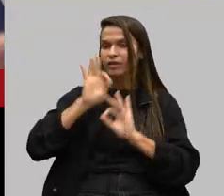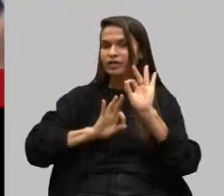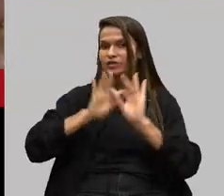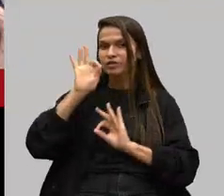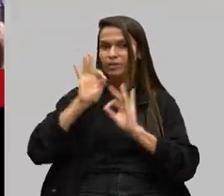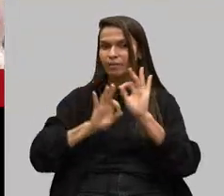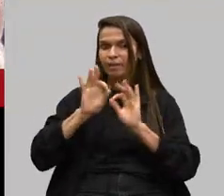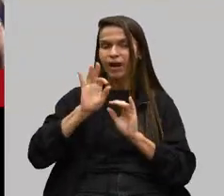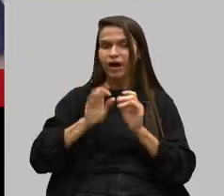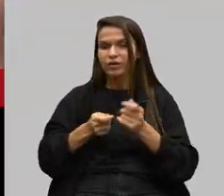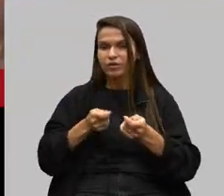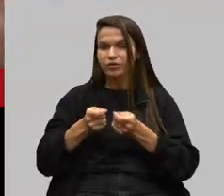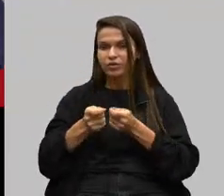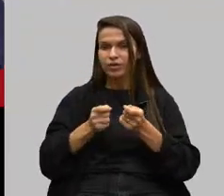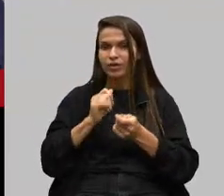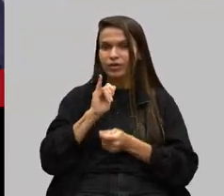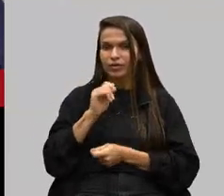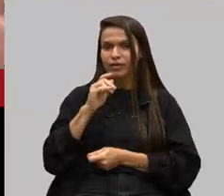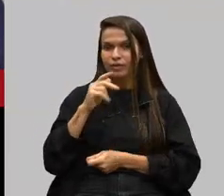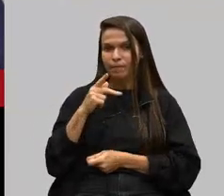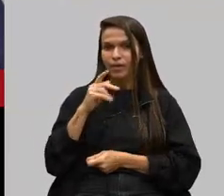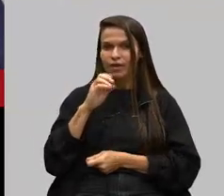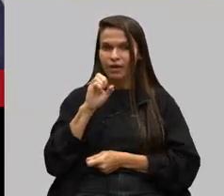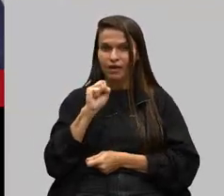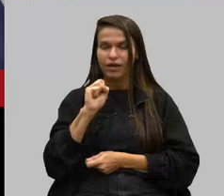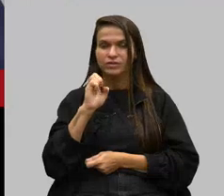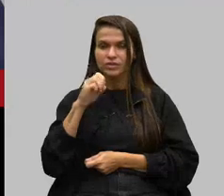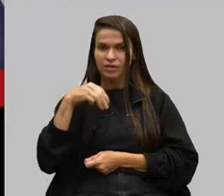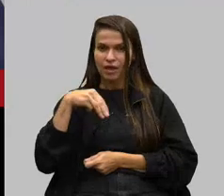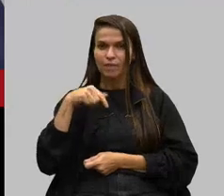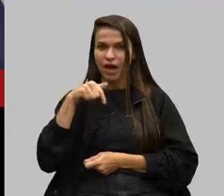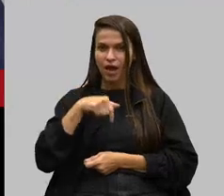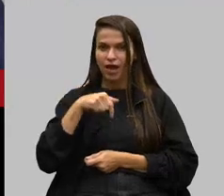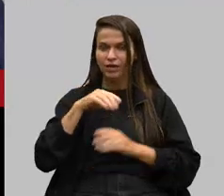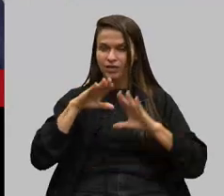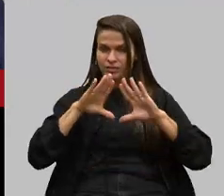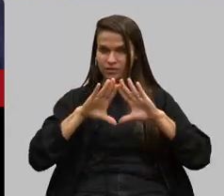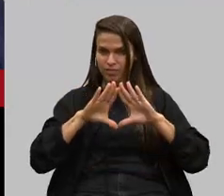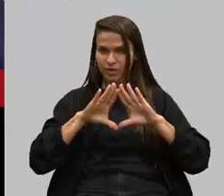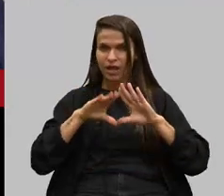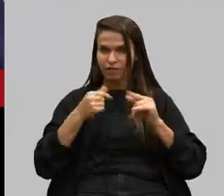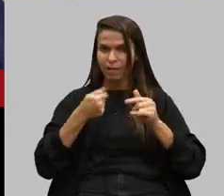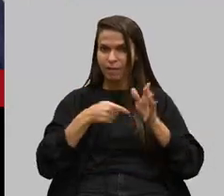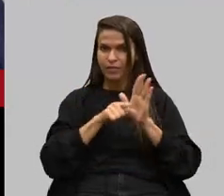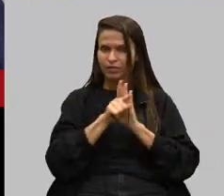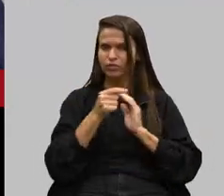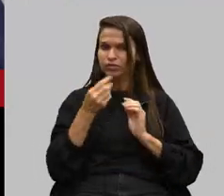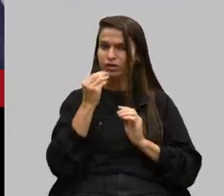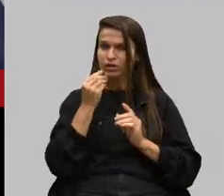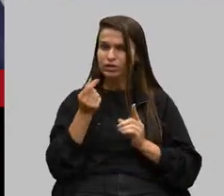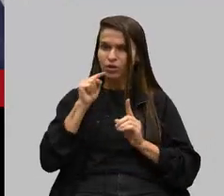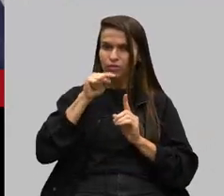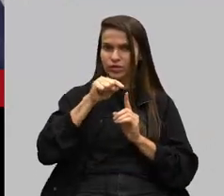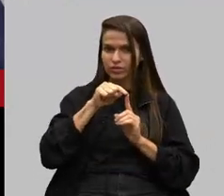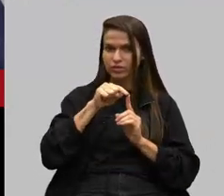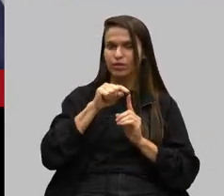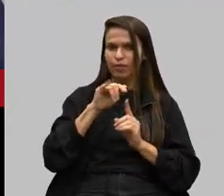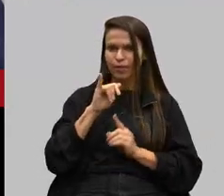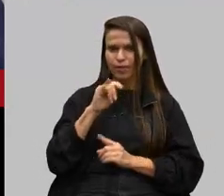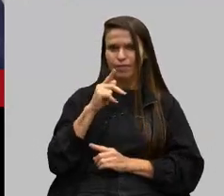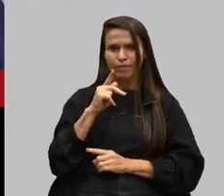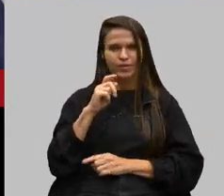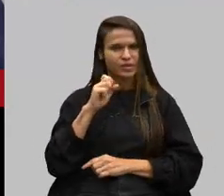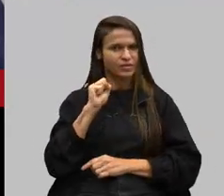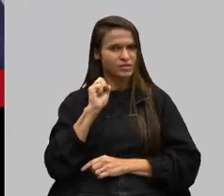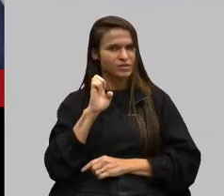tramitação do ipsm aqui na Assembleia foi a minha pergunta e eu tentei eu tentei ser objetiva o ipseng o senhor também não